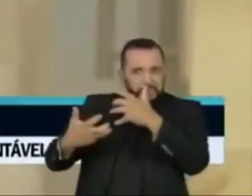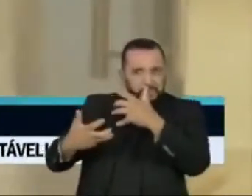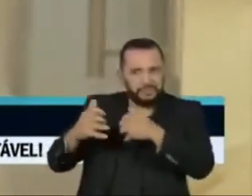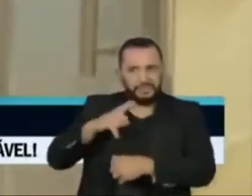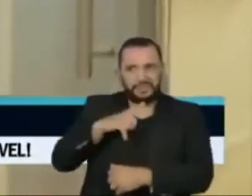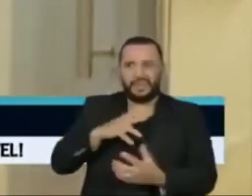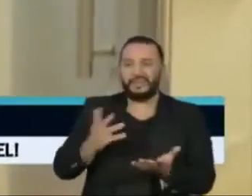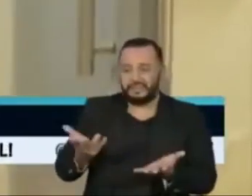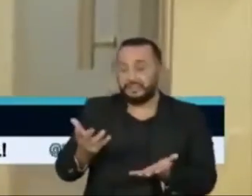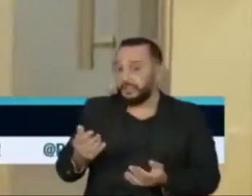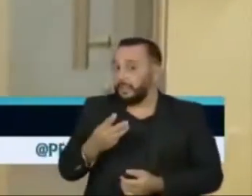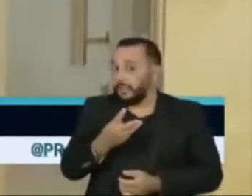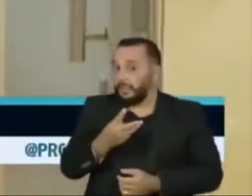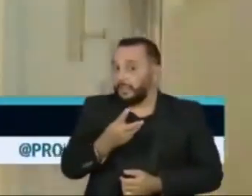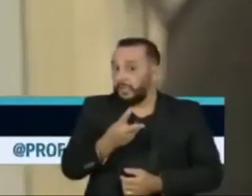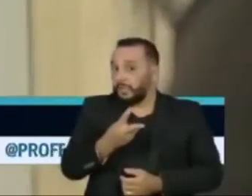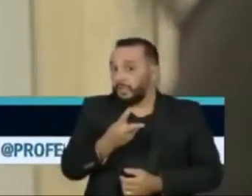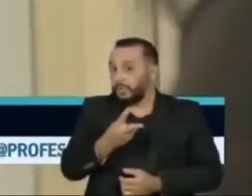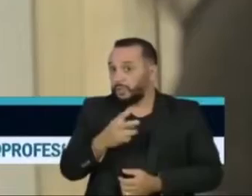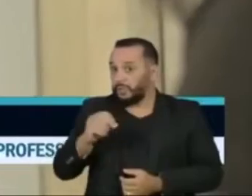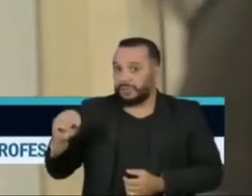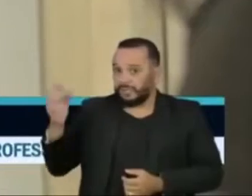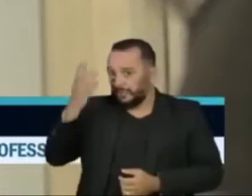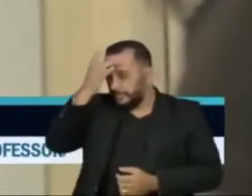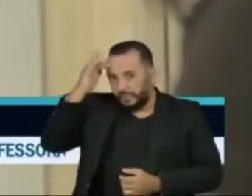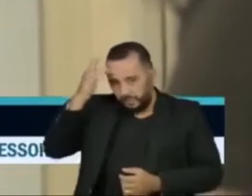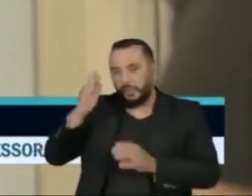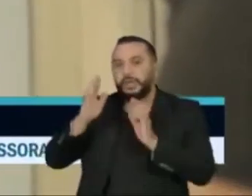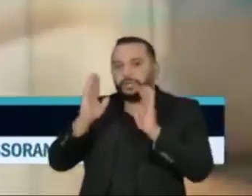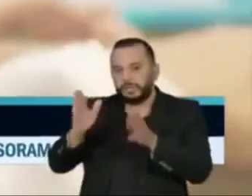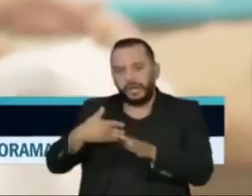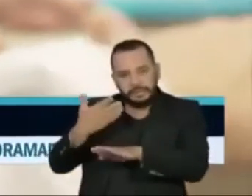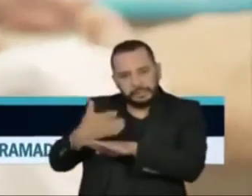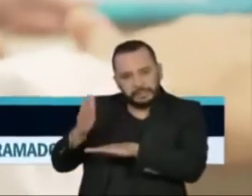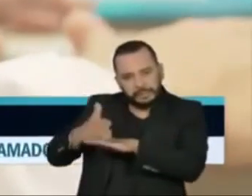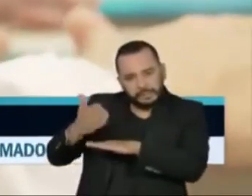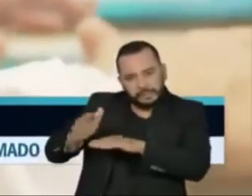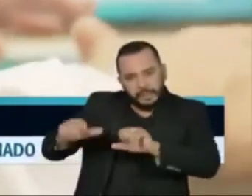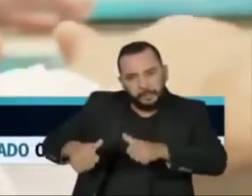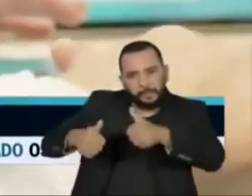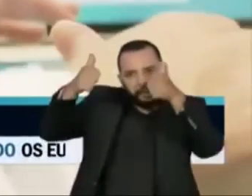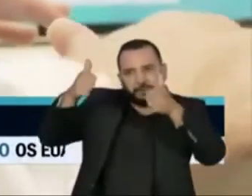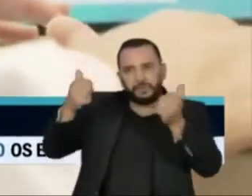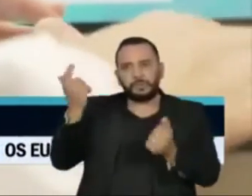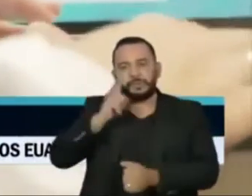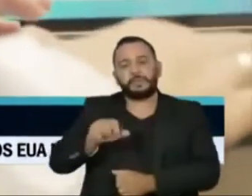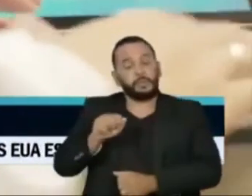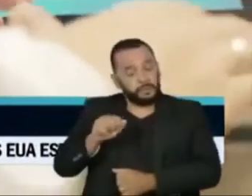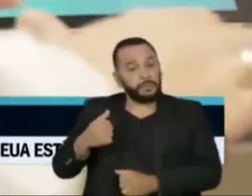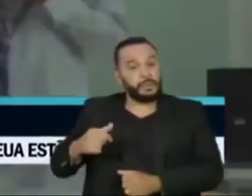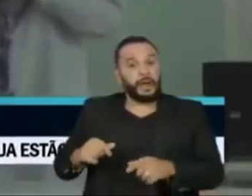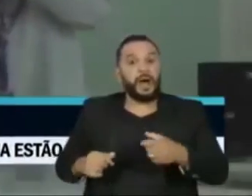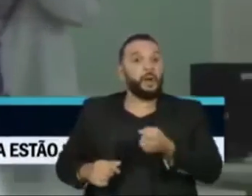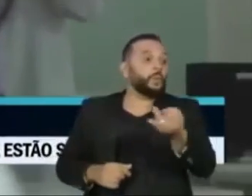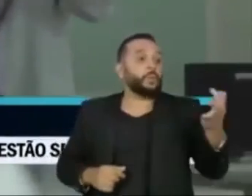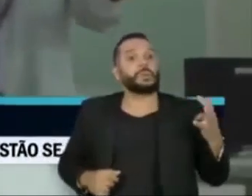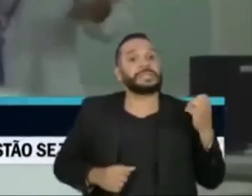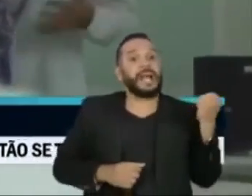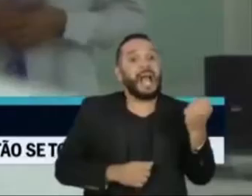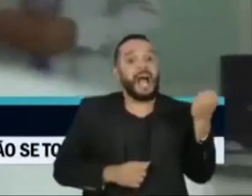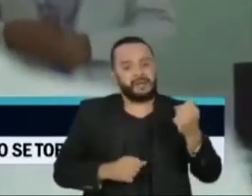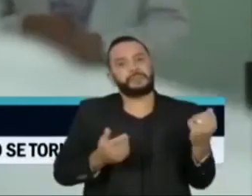200 participantes do estudo passaram pela reabilitação. Alguns casos mais graves vão exigir